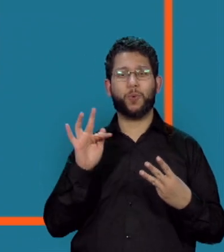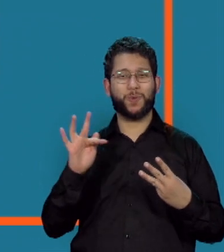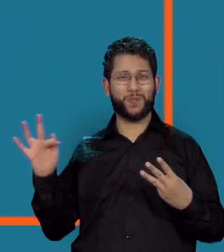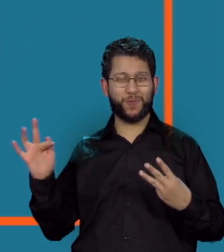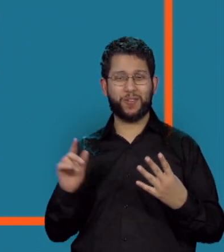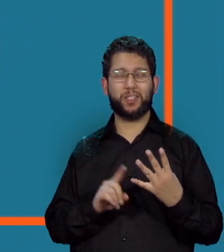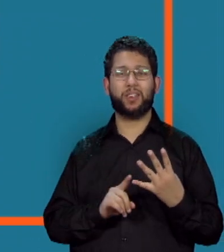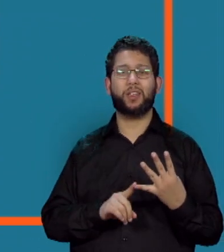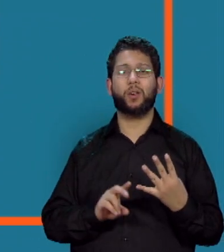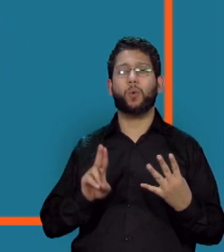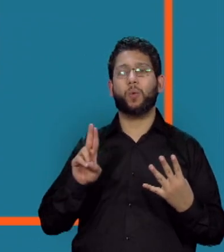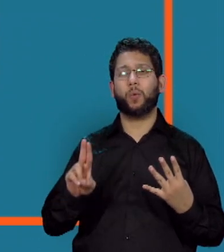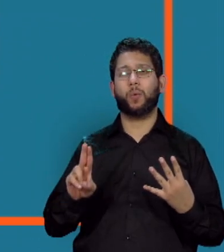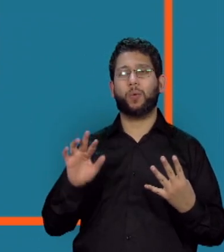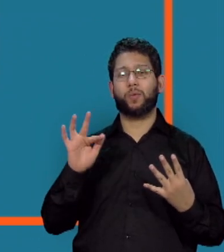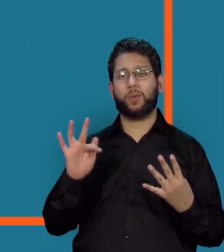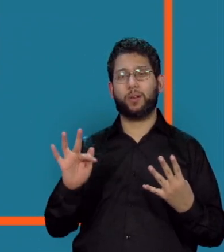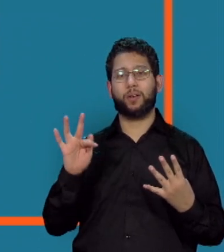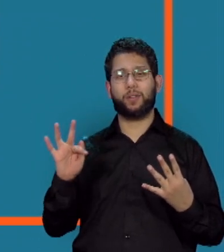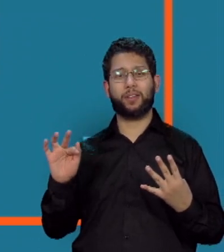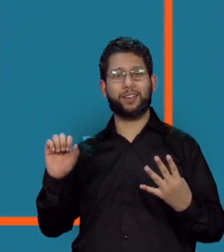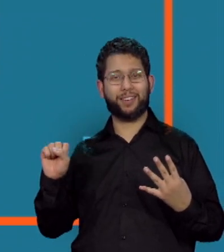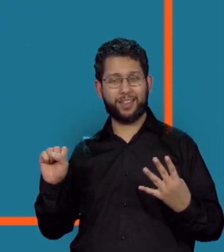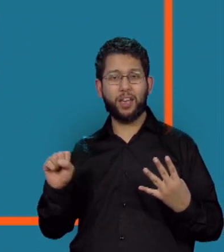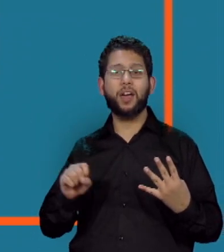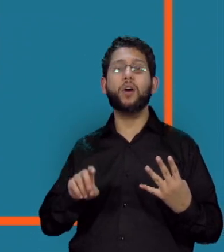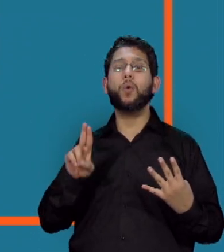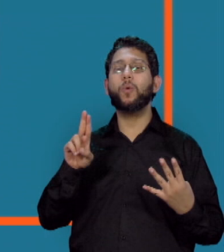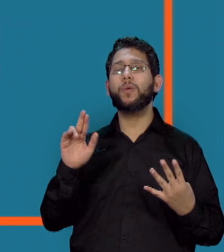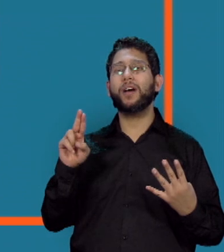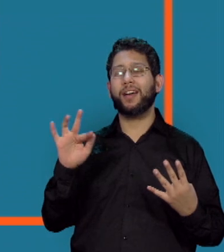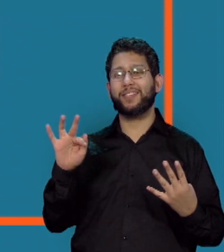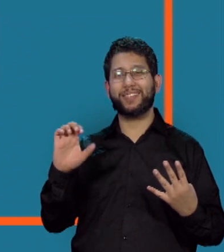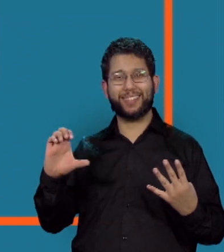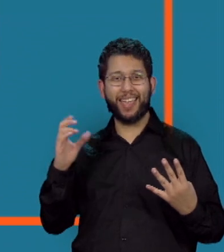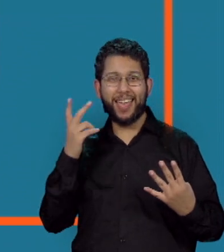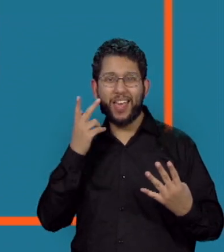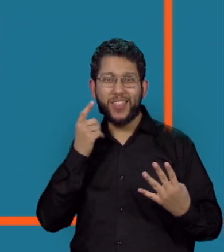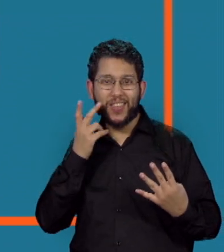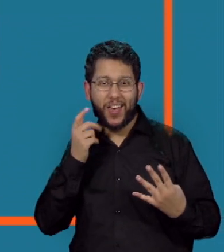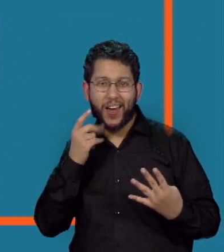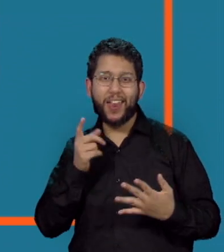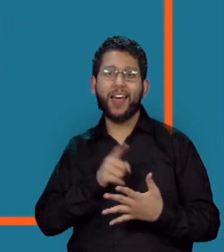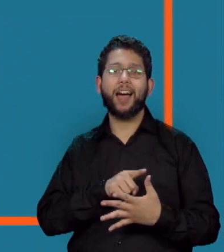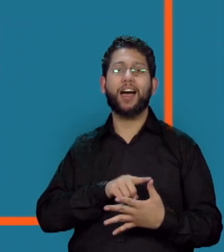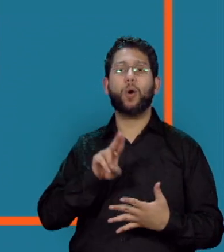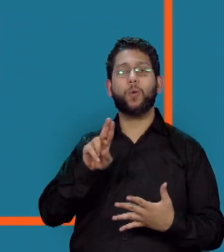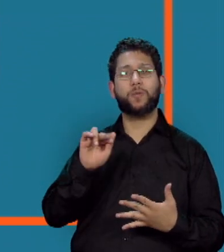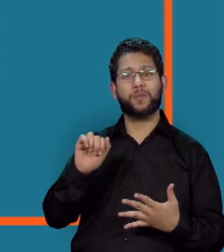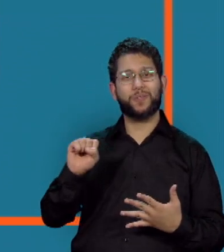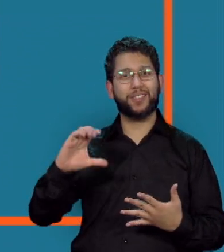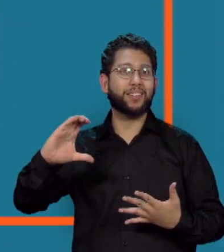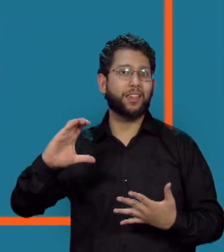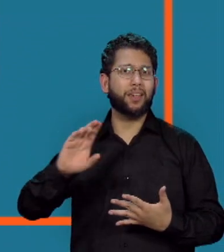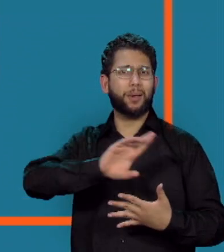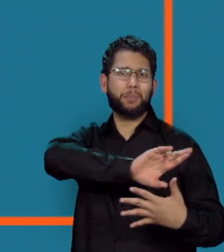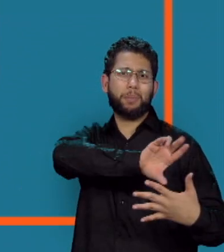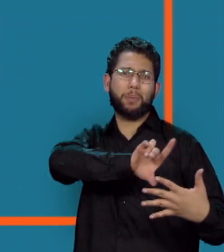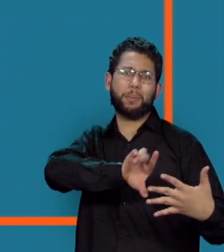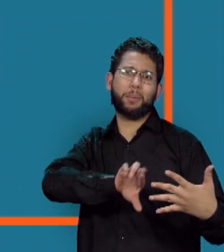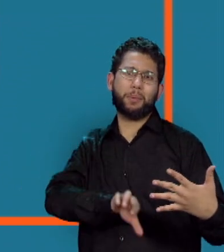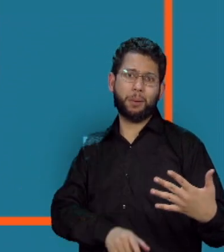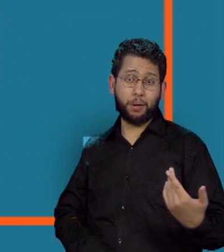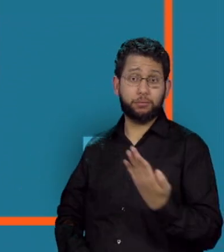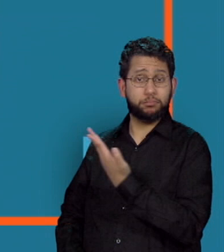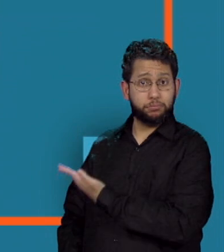UF, a Universidade Federal do Ceará, a Unichapecó, a Universidade Federal de Santa Catarina, enfim, inúmeras